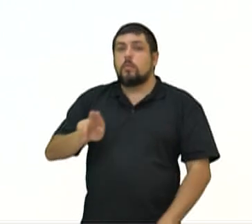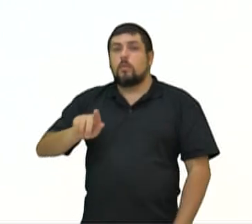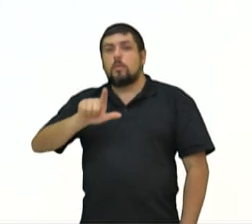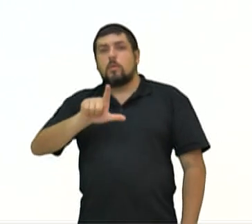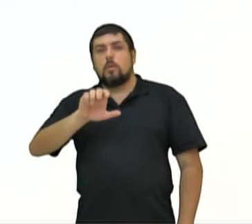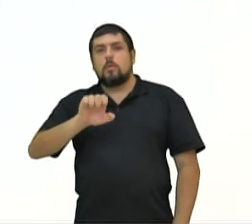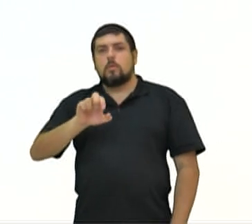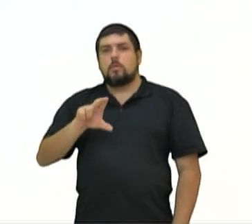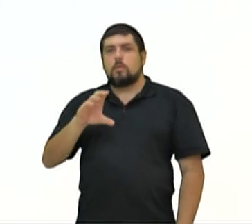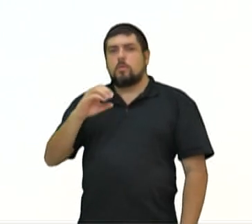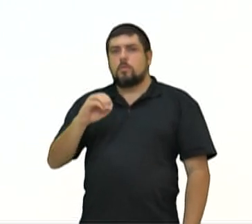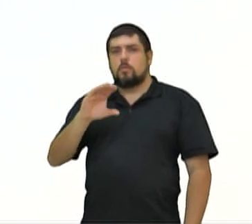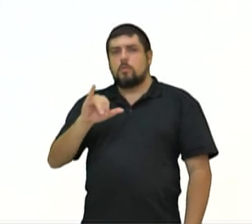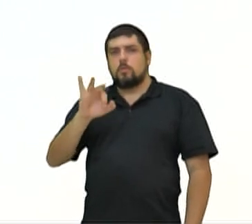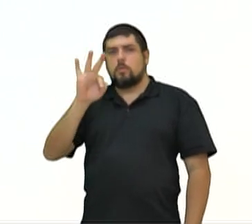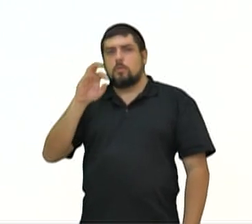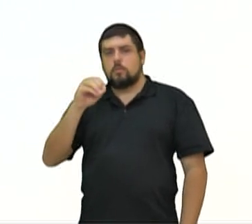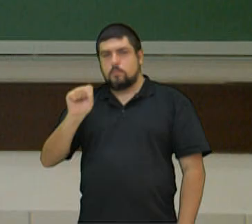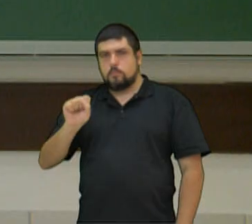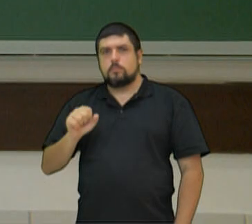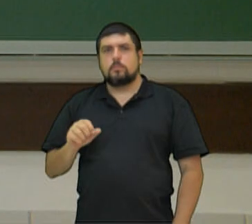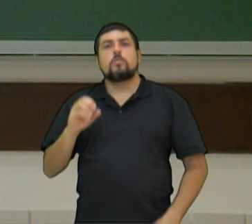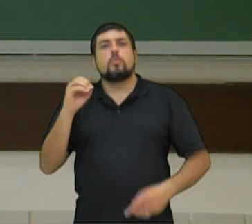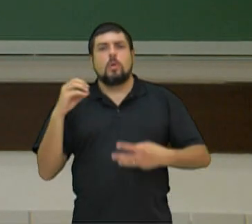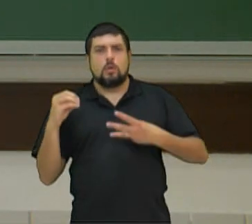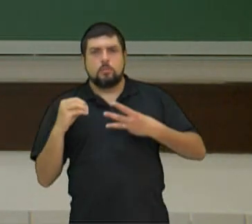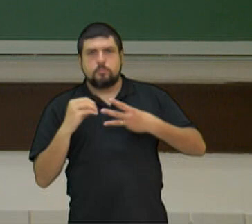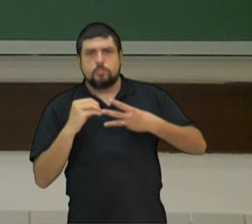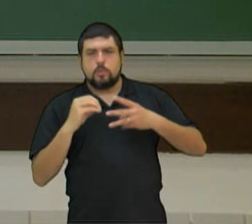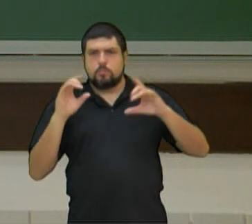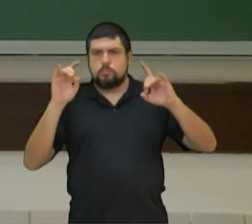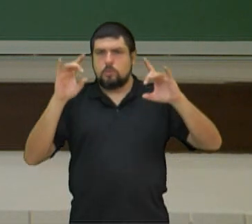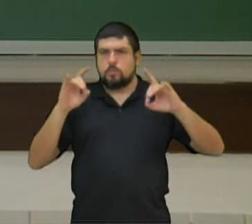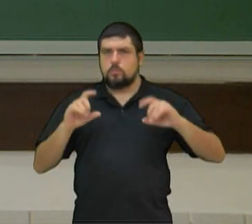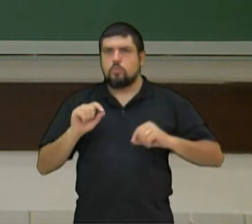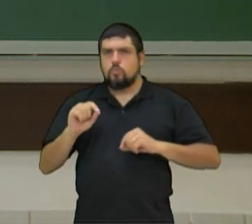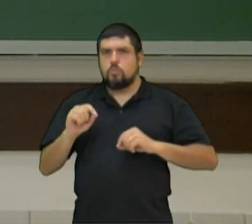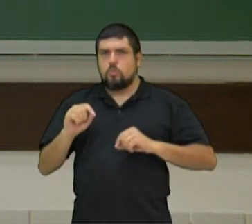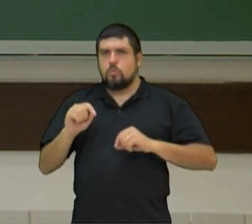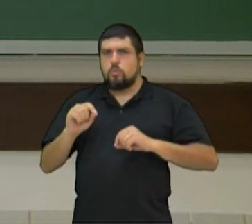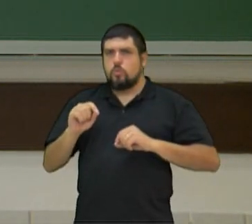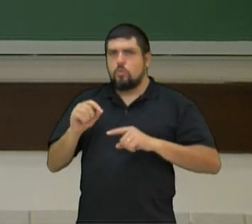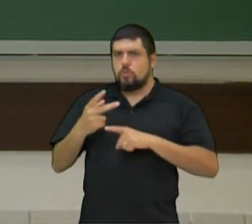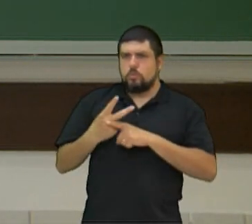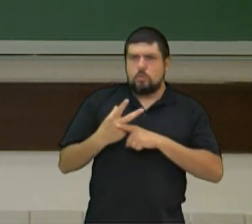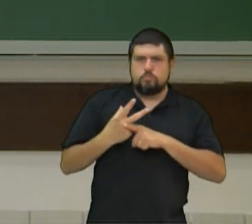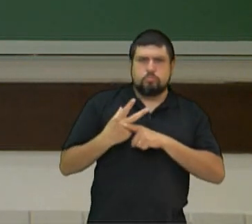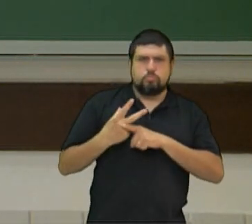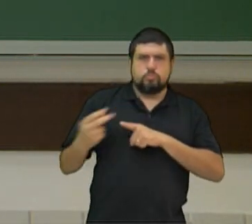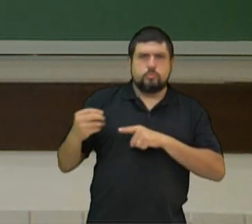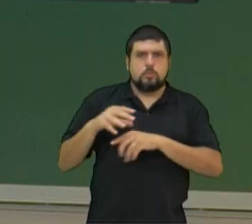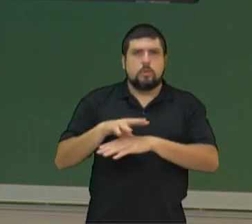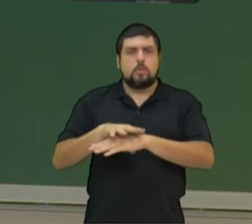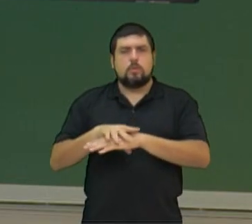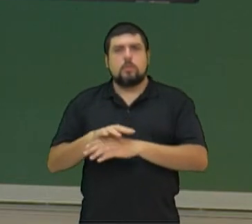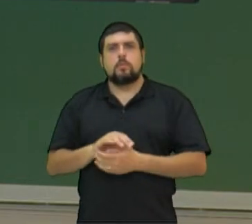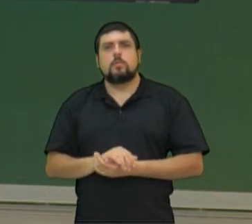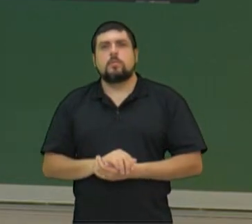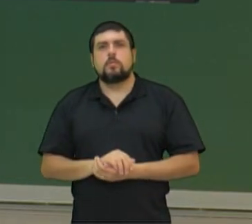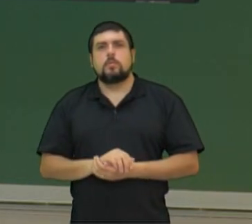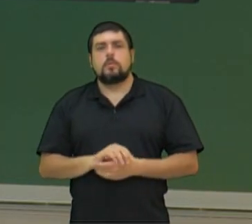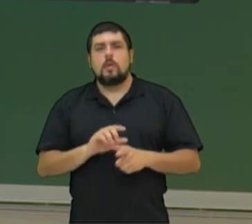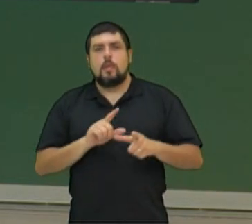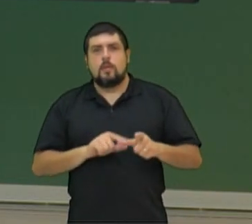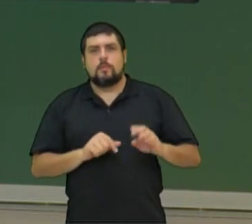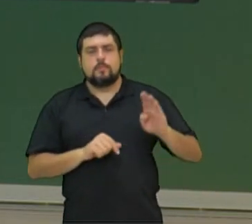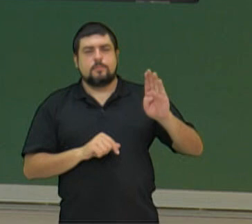células especiais aí que conseguem combater várias infecções. Então, a nossa resposta correta era a letra